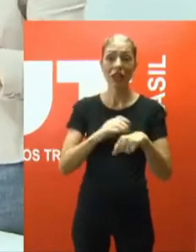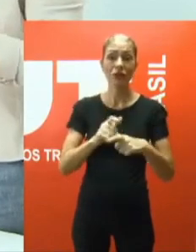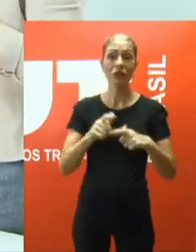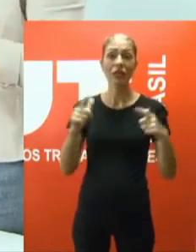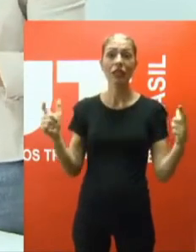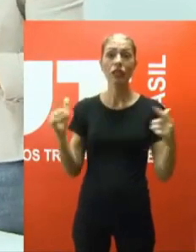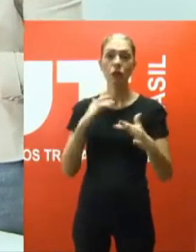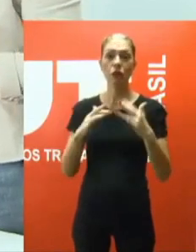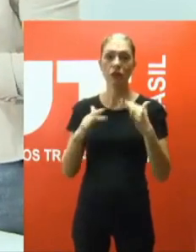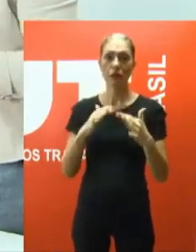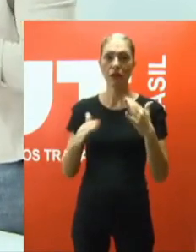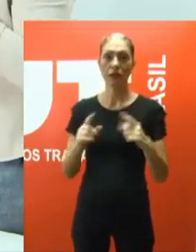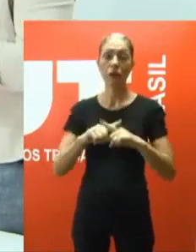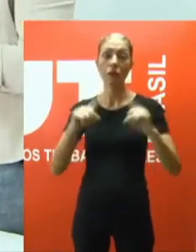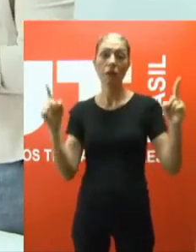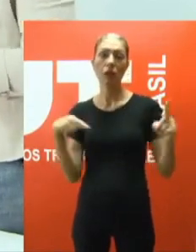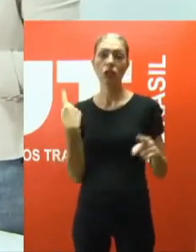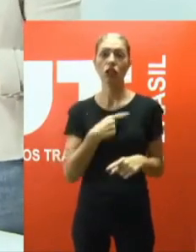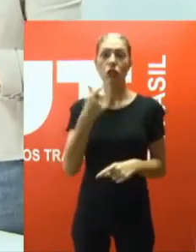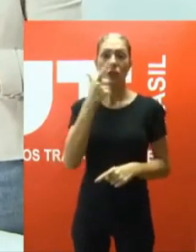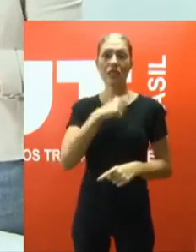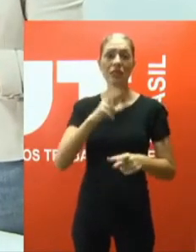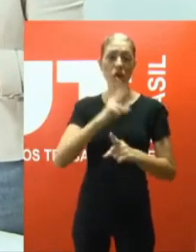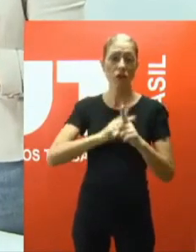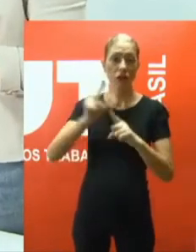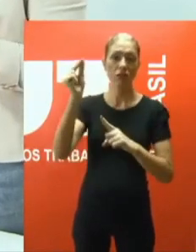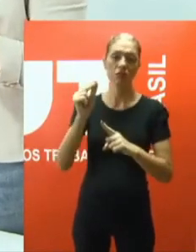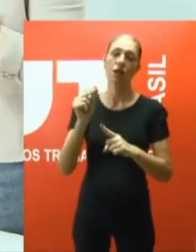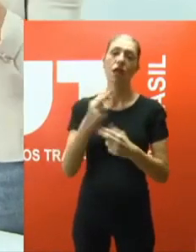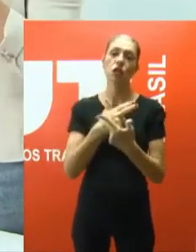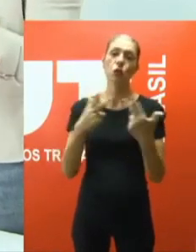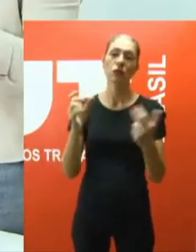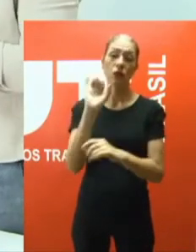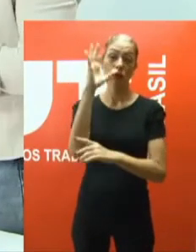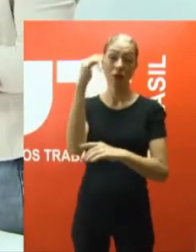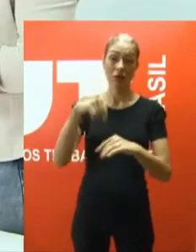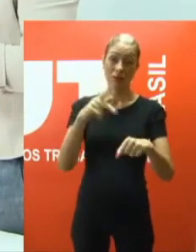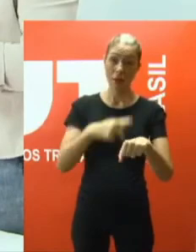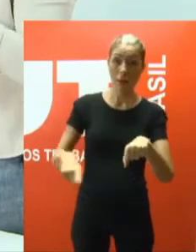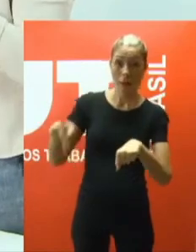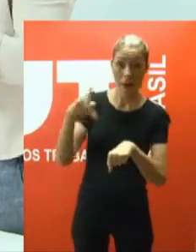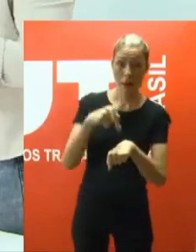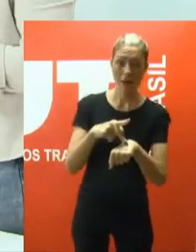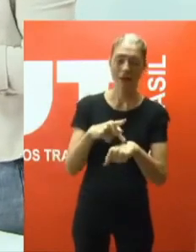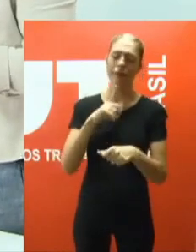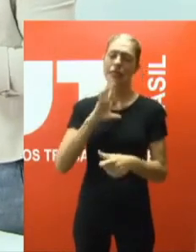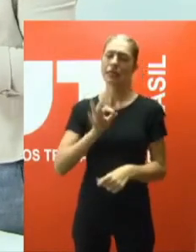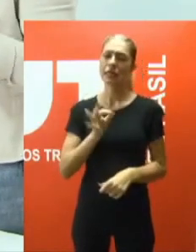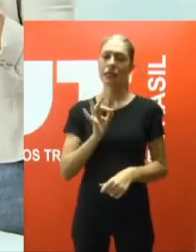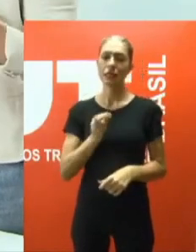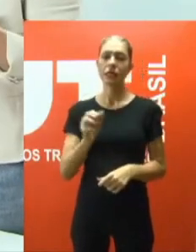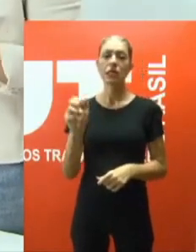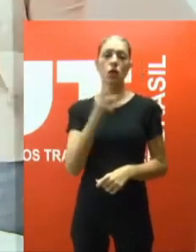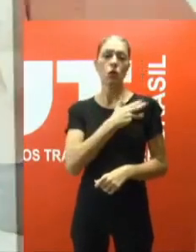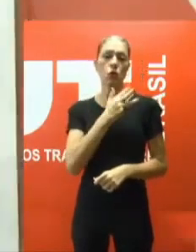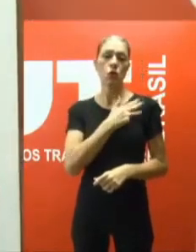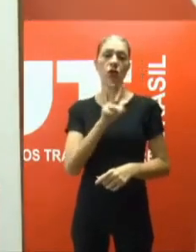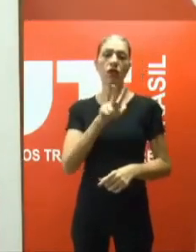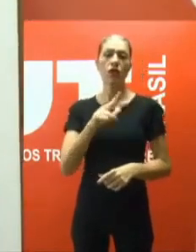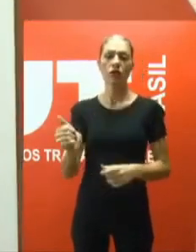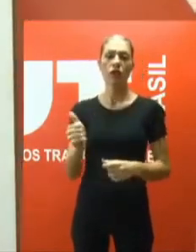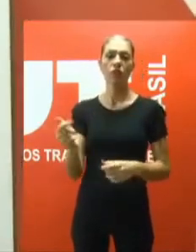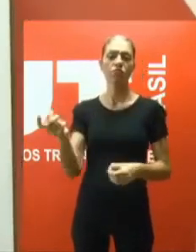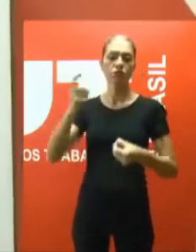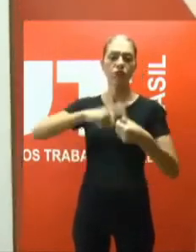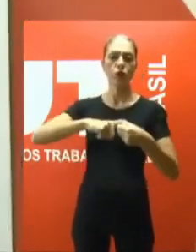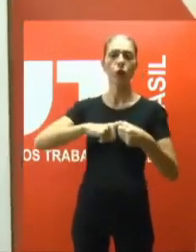conseguir vencer o desastre que tem no nosso país e, com certeza, levar nosso presidente Lula de novo a conduzir